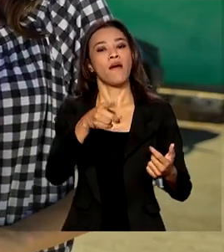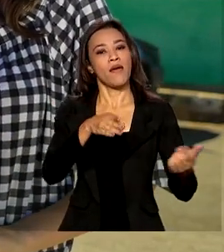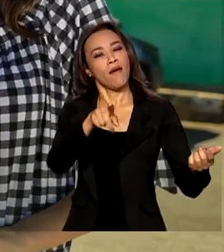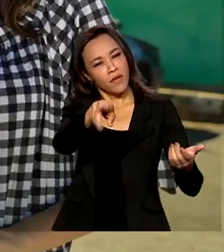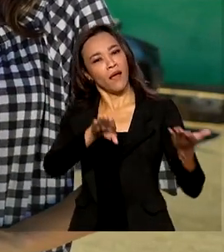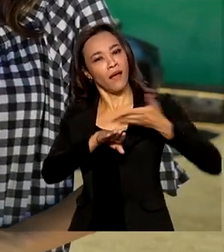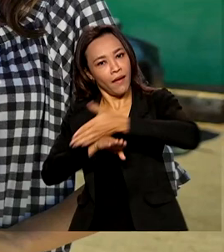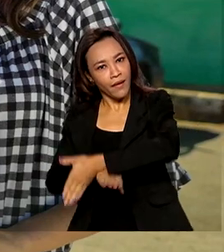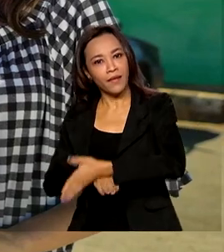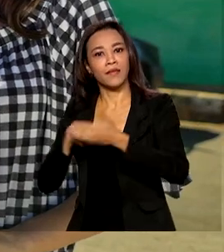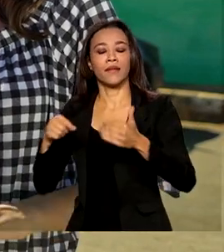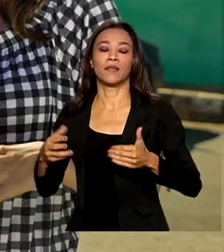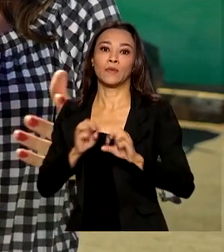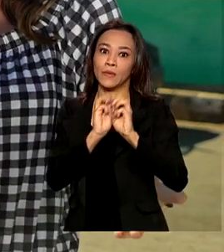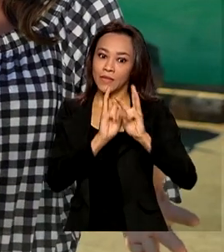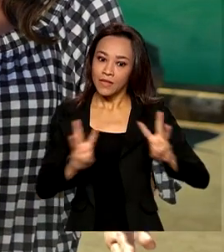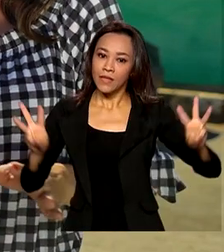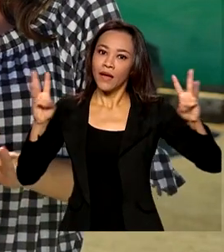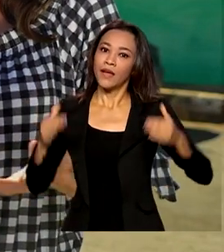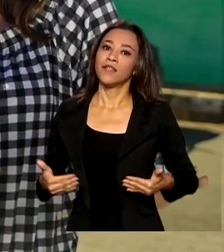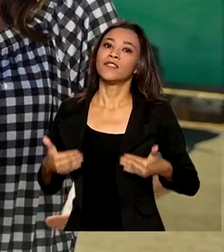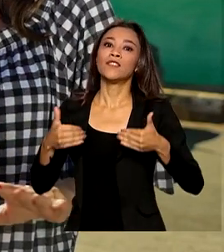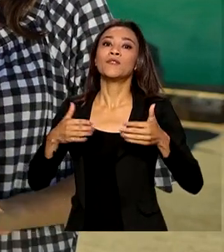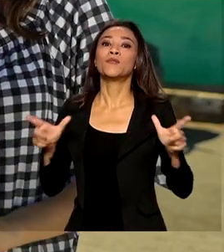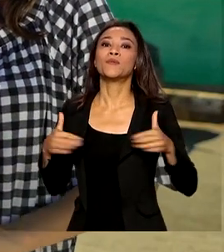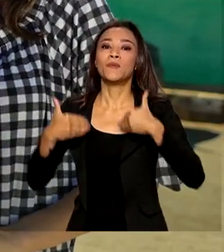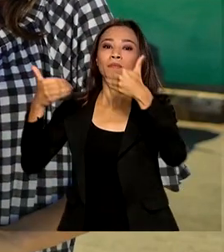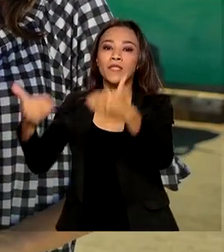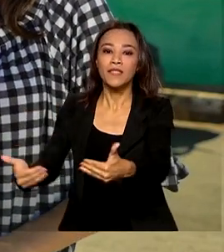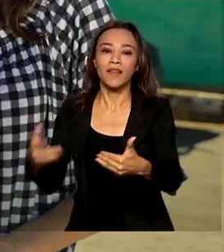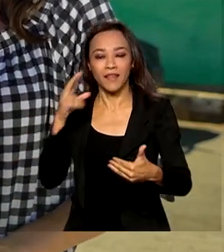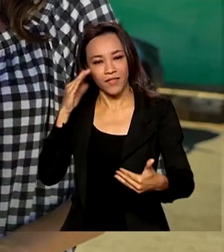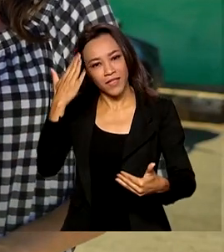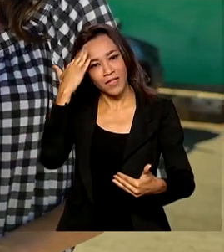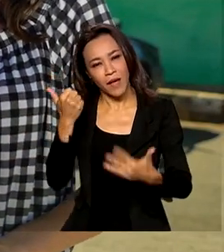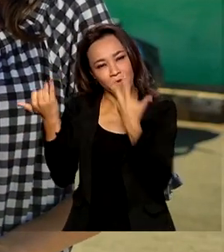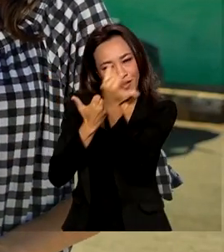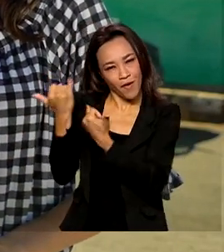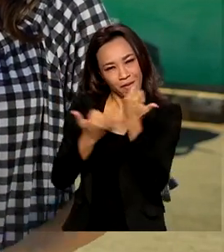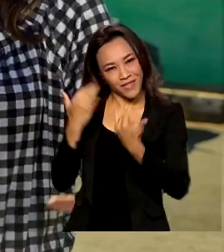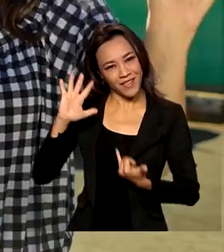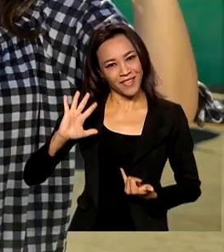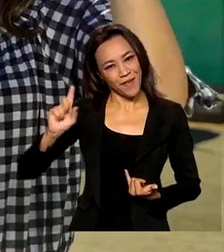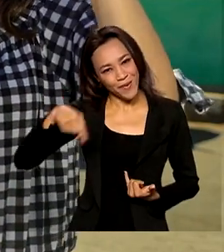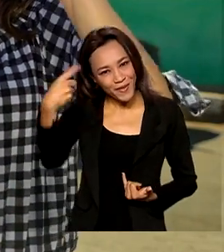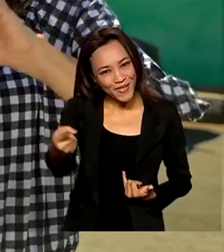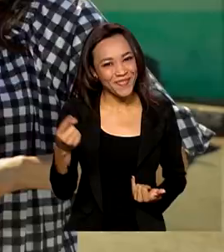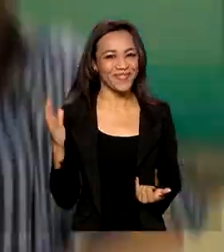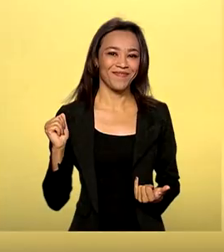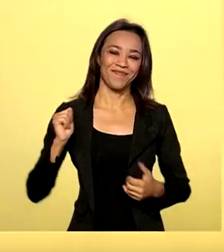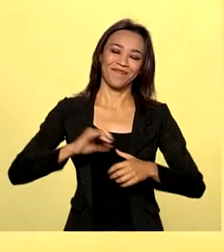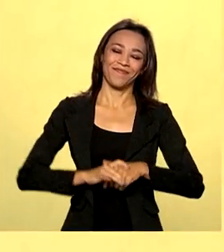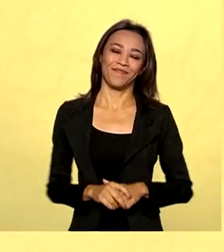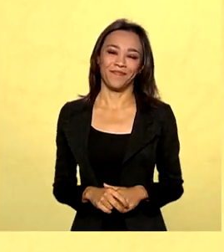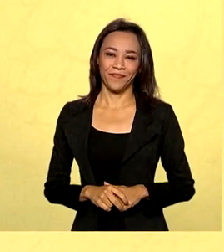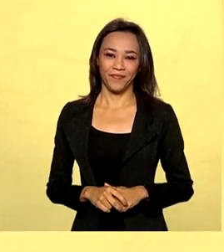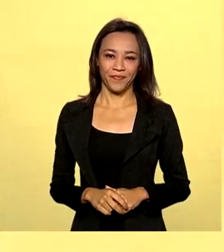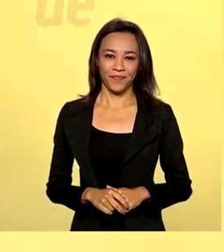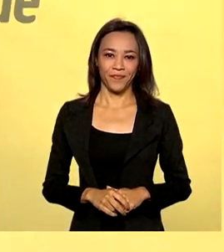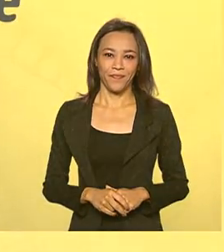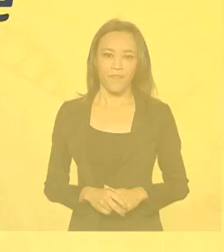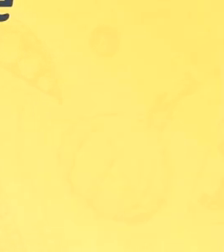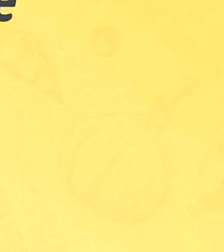da Agricultura, Pecuária e Abastecimento, que lá você encontra todas essas informações. Até o próximo Carrinho de Compras. Tchau!